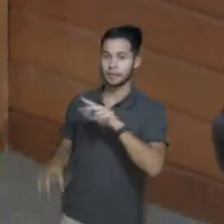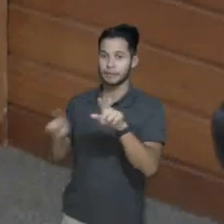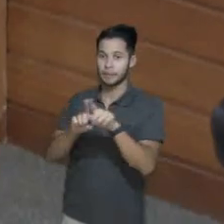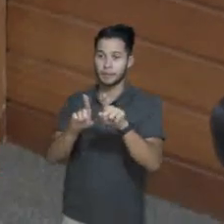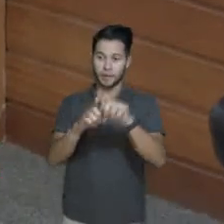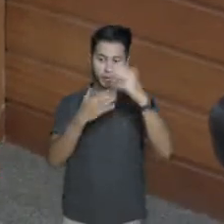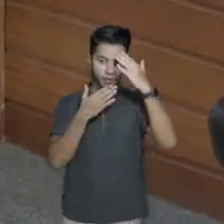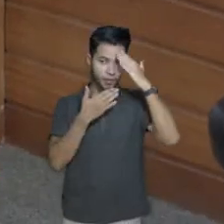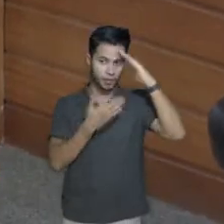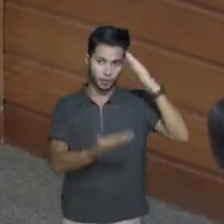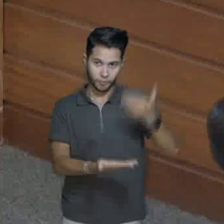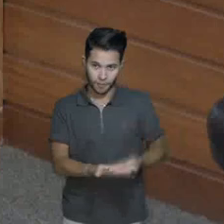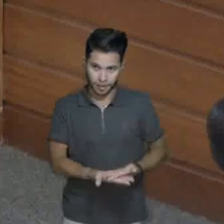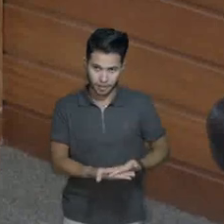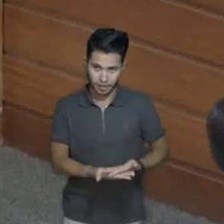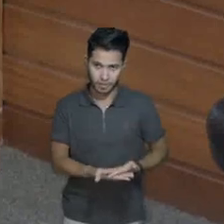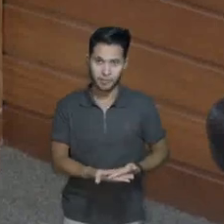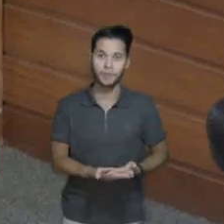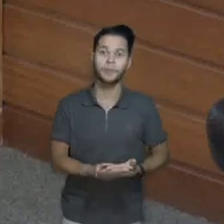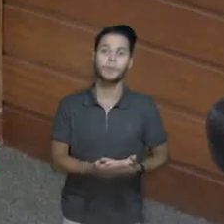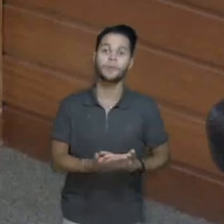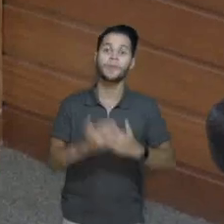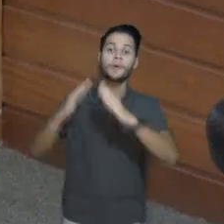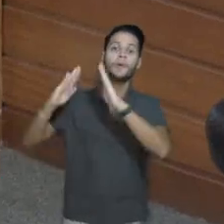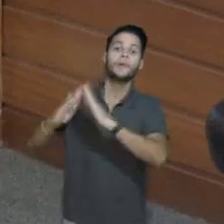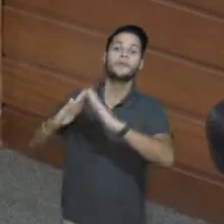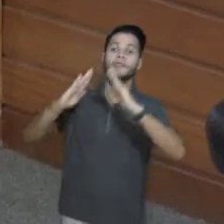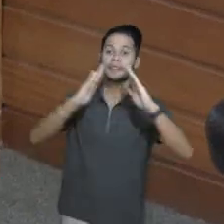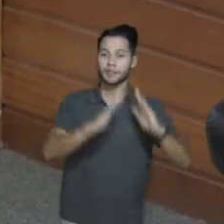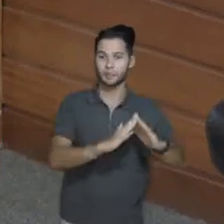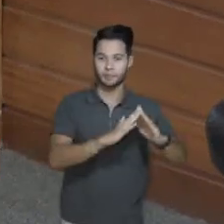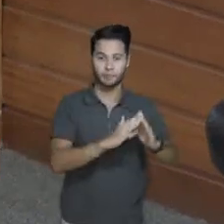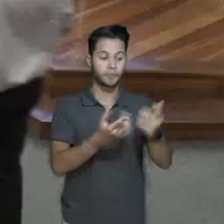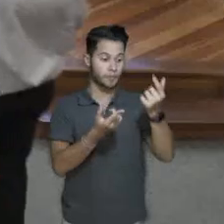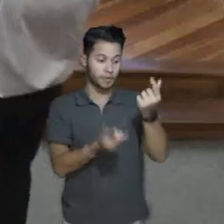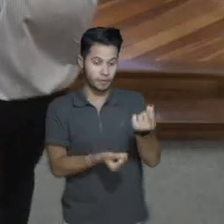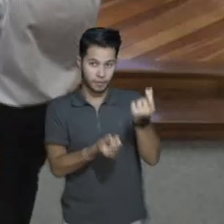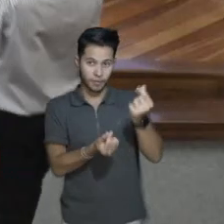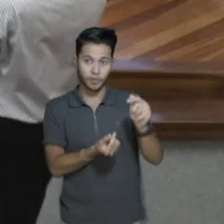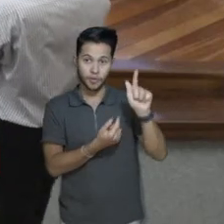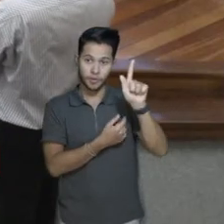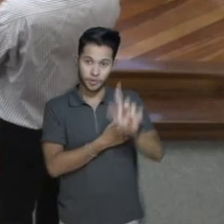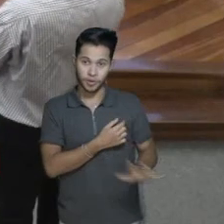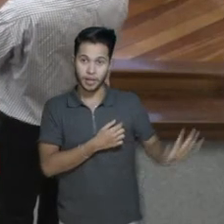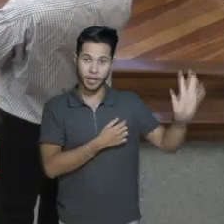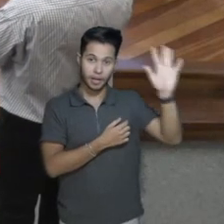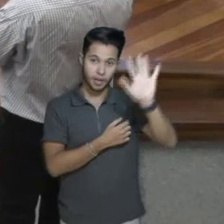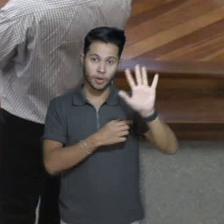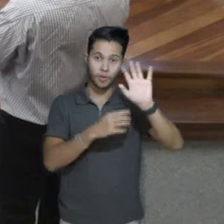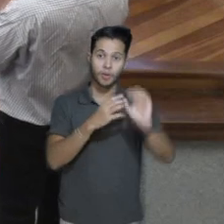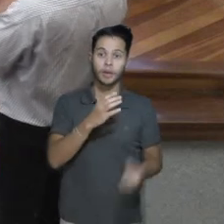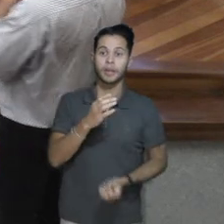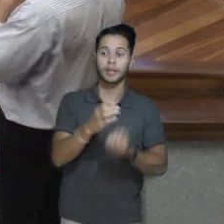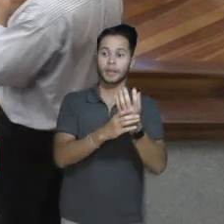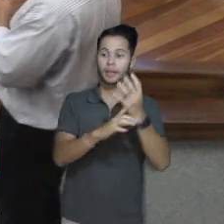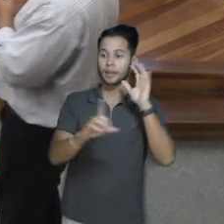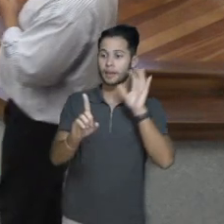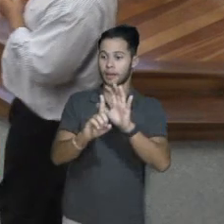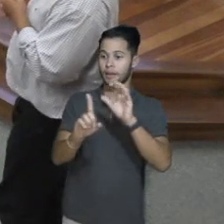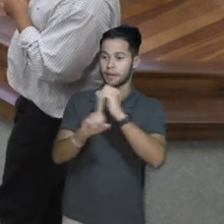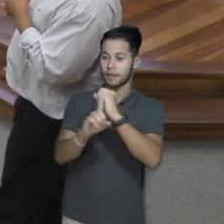vizinho esse Capital geral se cria através desse pacto social instituição e governos imparciais